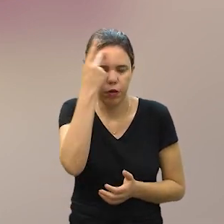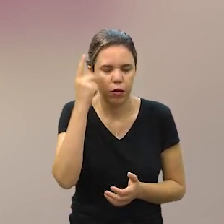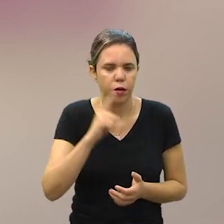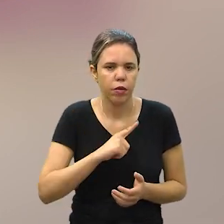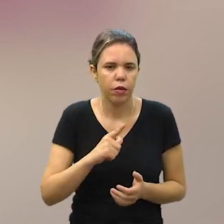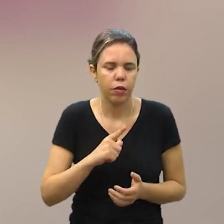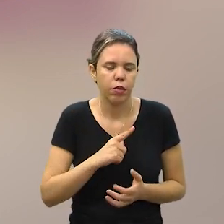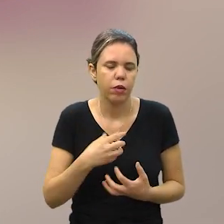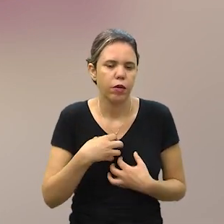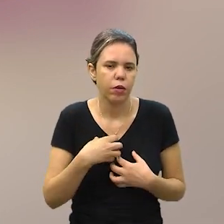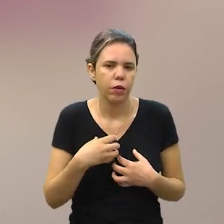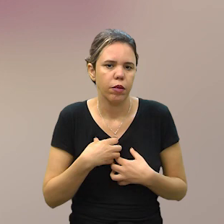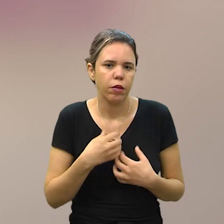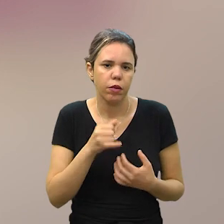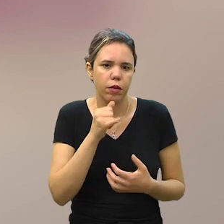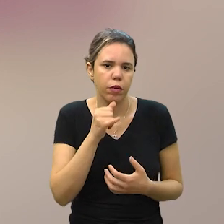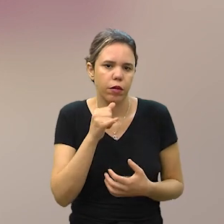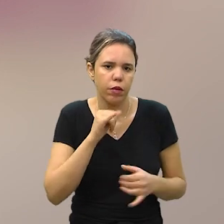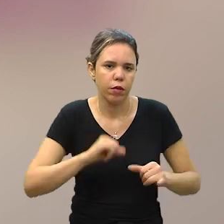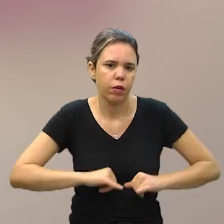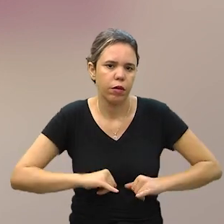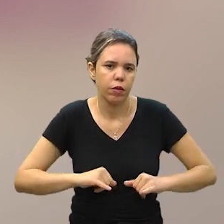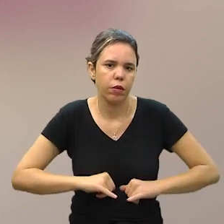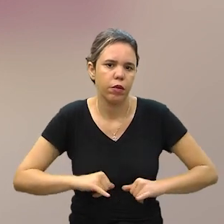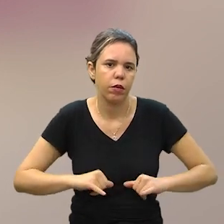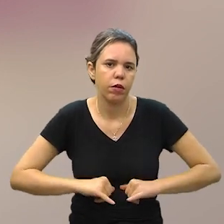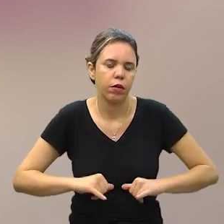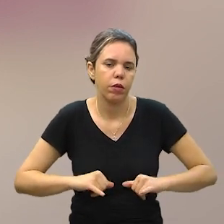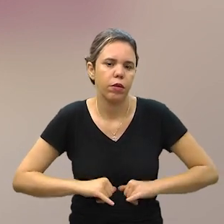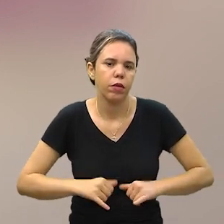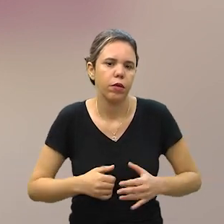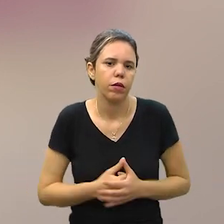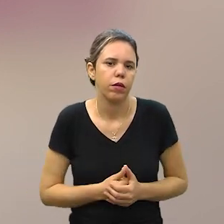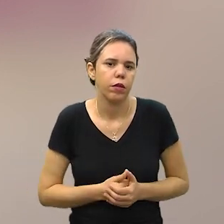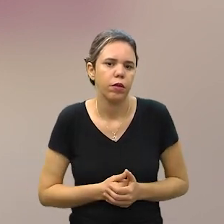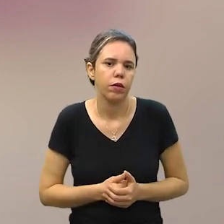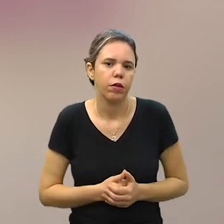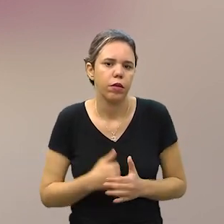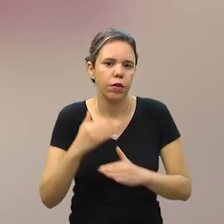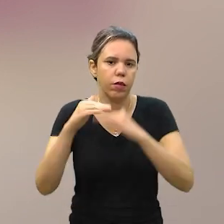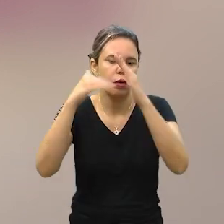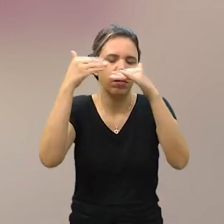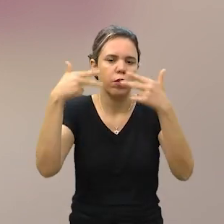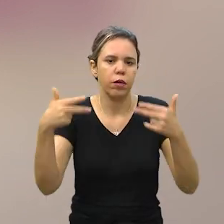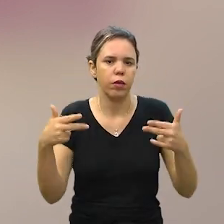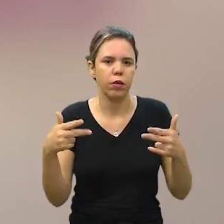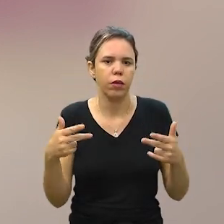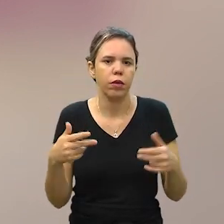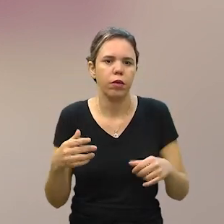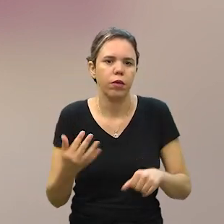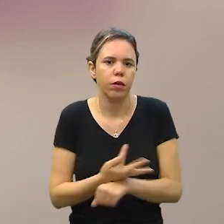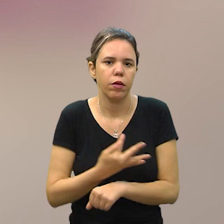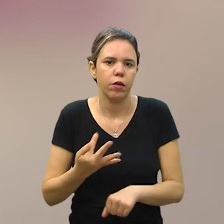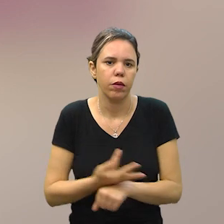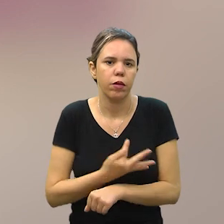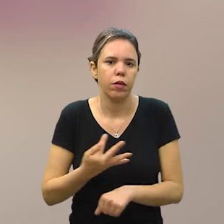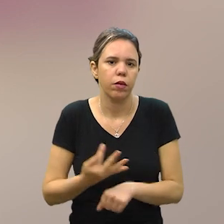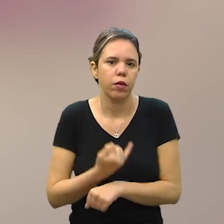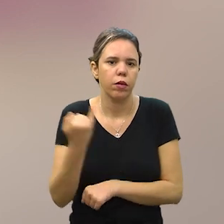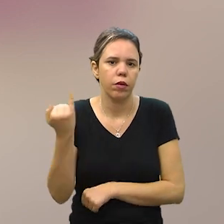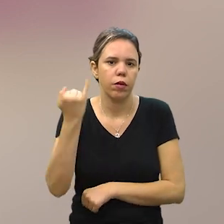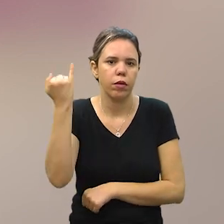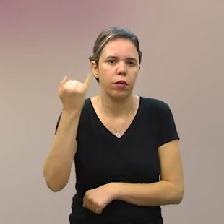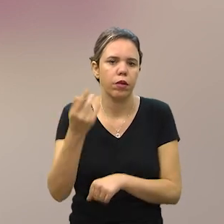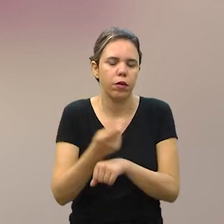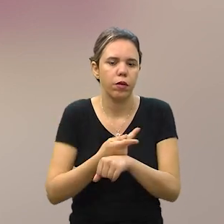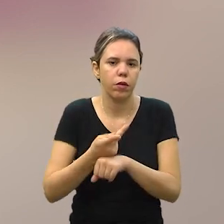pessoa tem alguns sintomas de sofrimentos, né, que vão além do que ela suporta, é muito